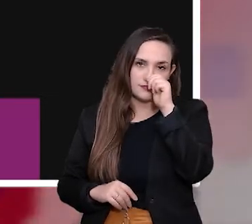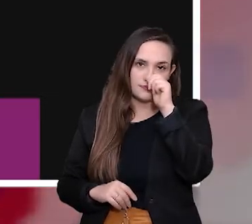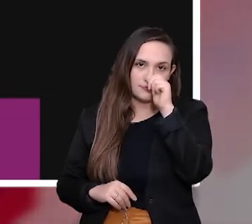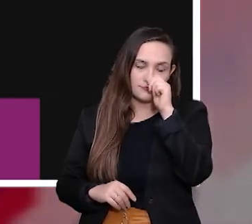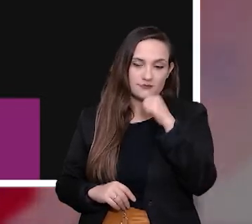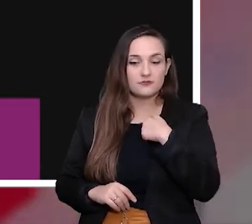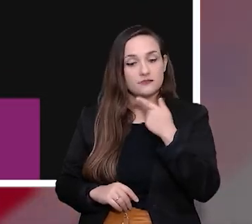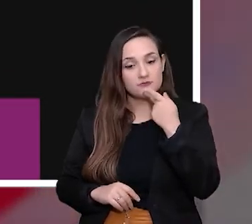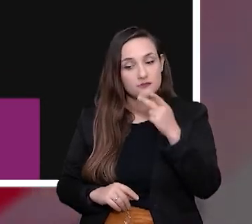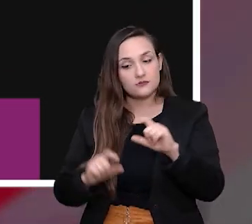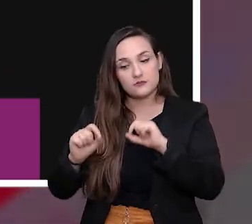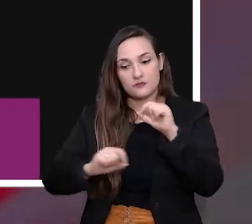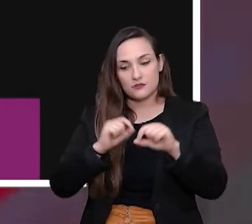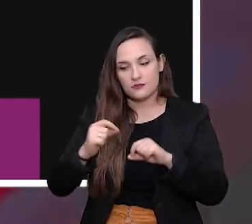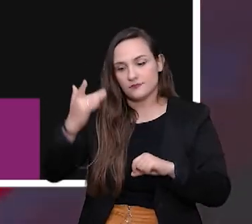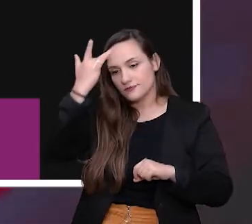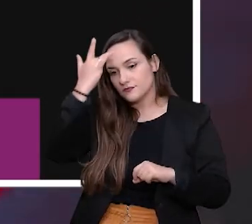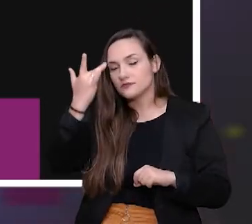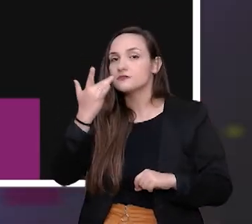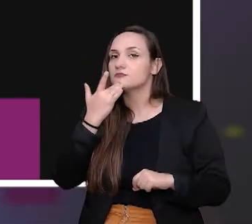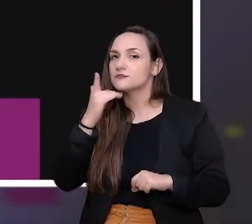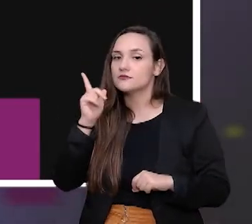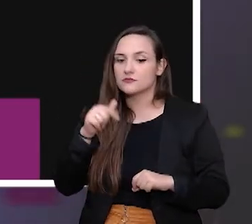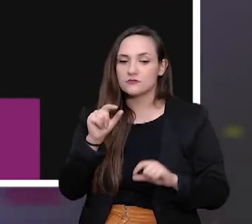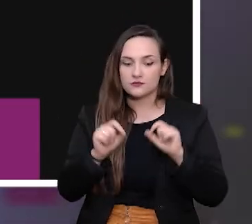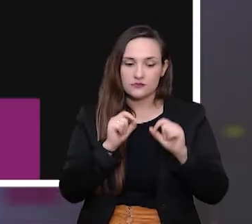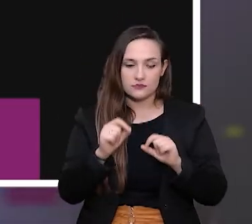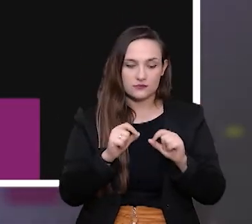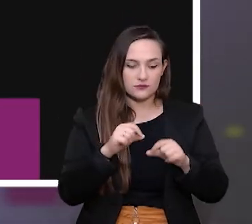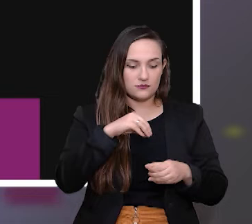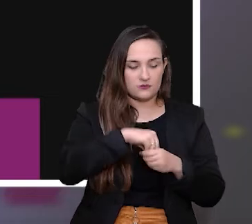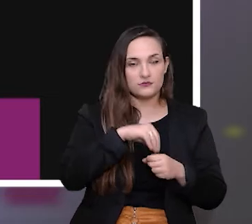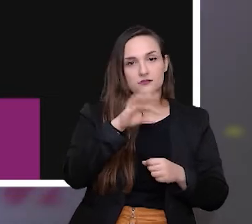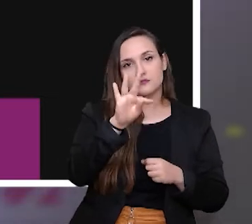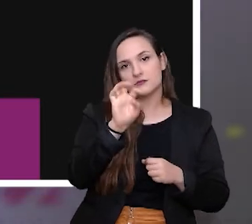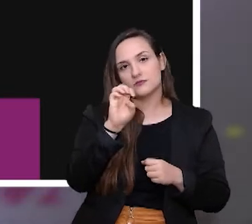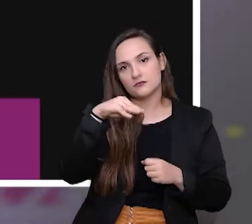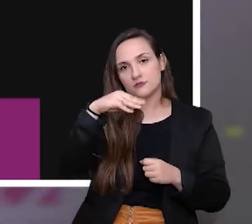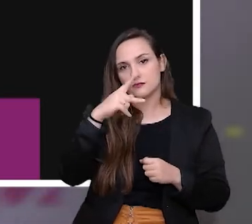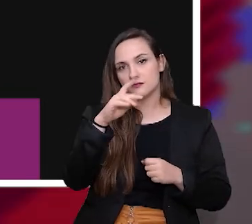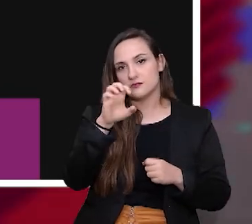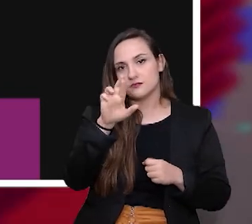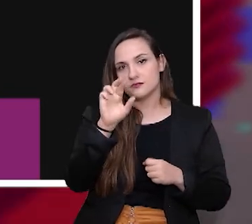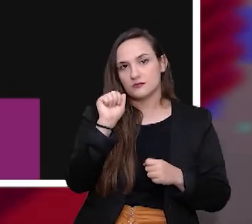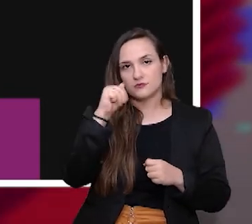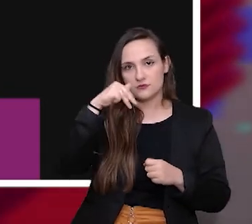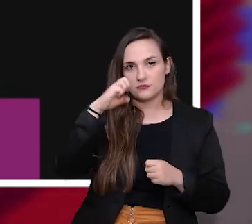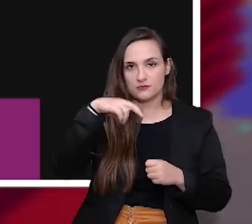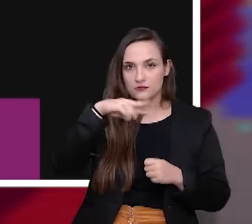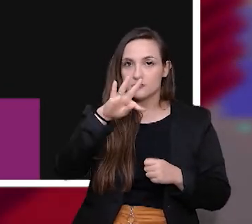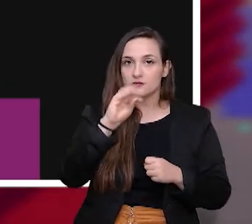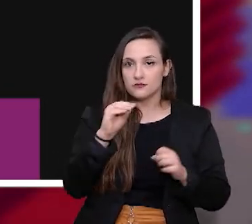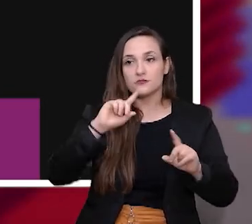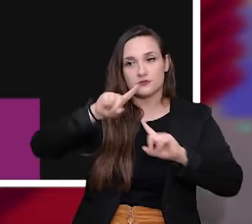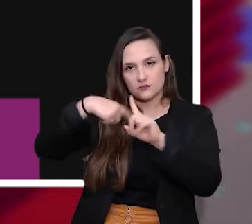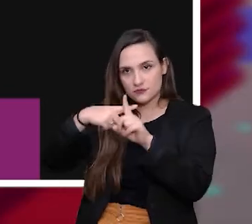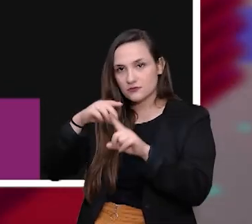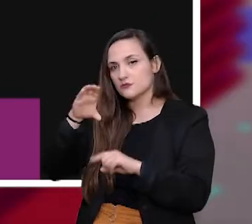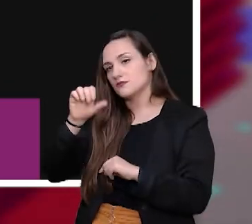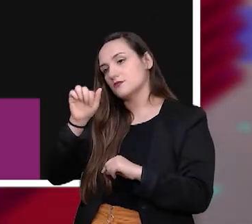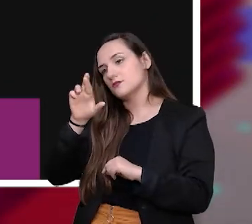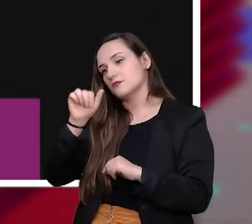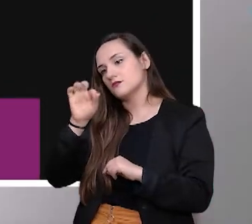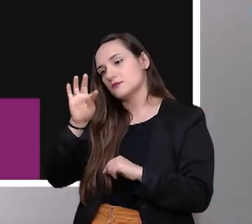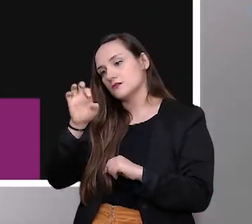Então, a gente fala que a personalidade é formada por temperamento mais caráter. Temperamento seria tudo aquilo que vem pronto, né?